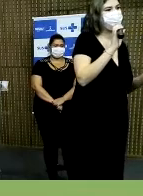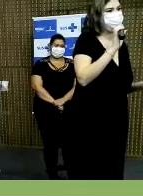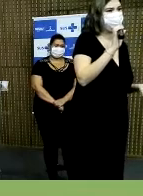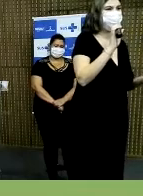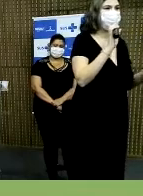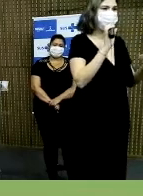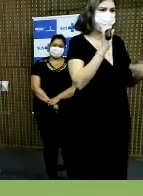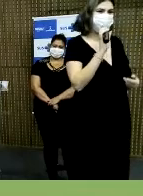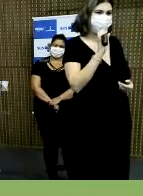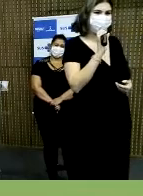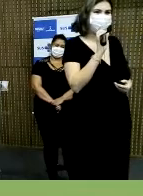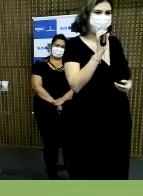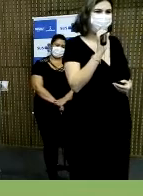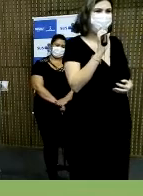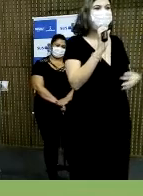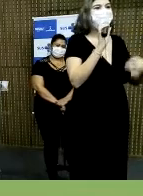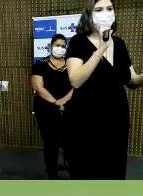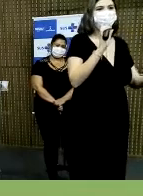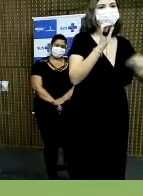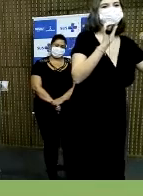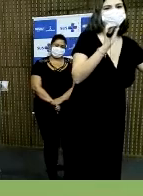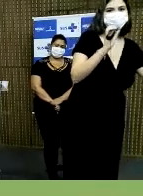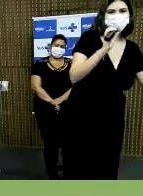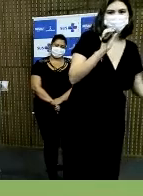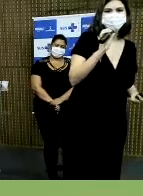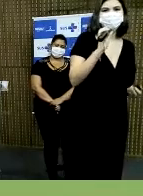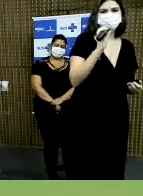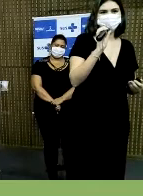ele digitava menos na escuta inicial, ou